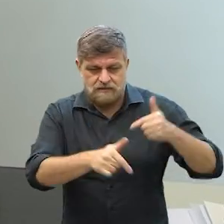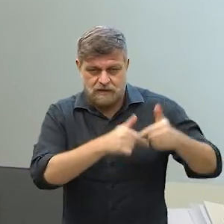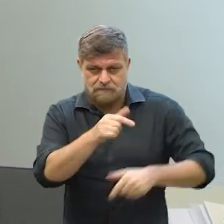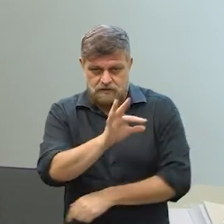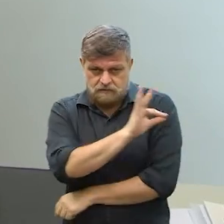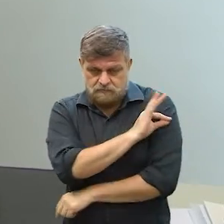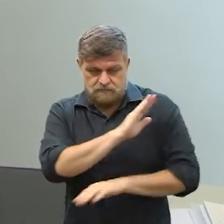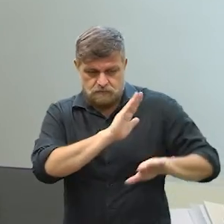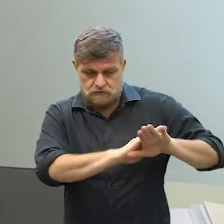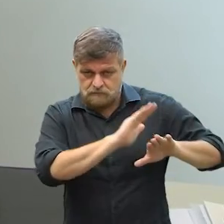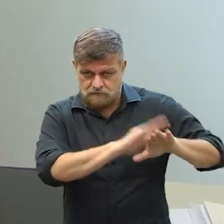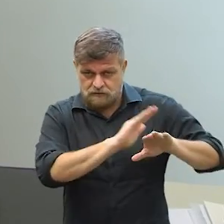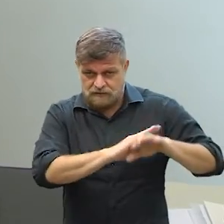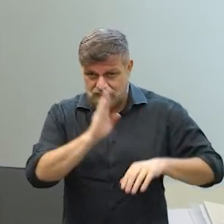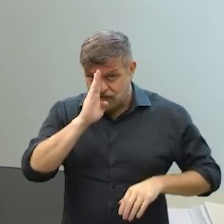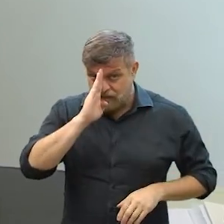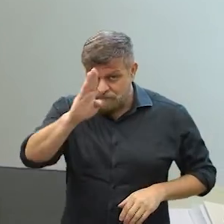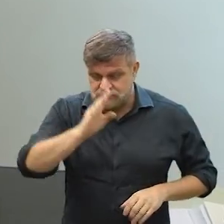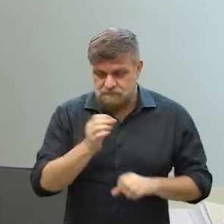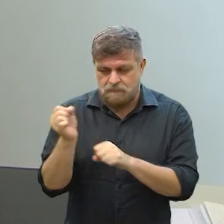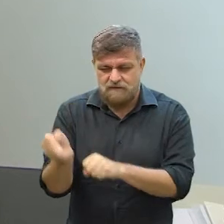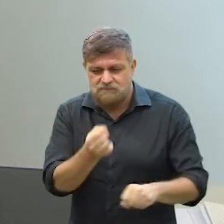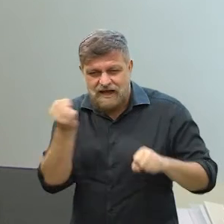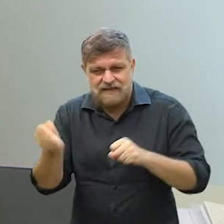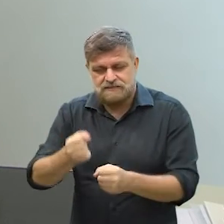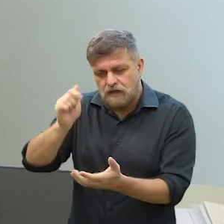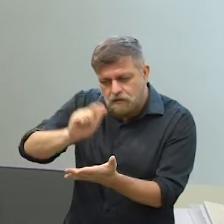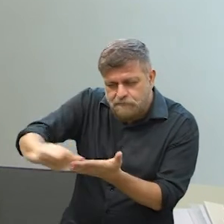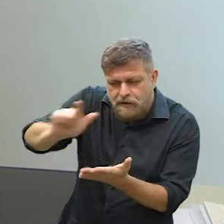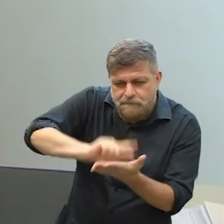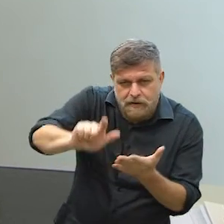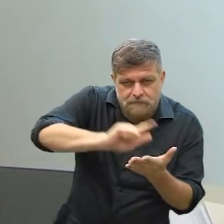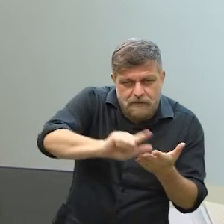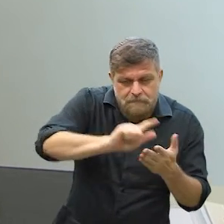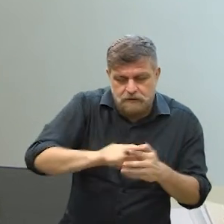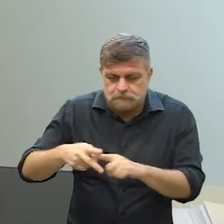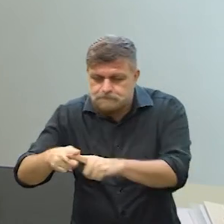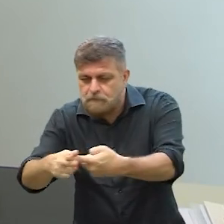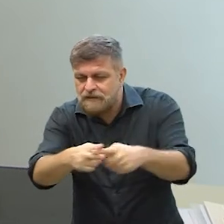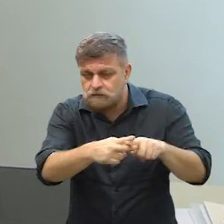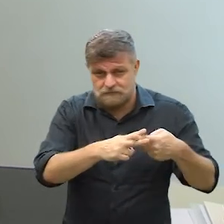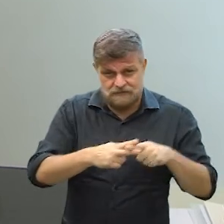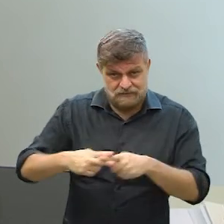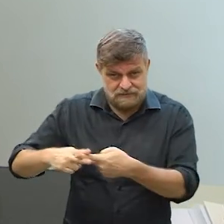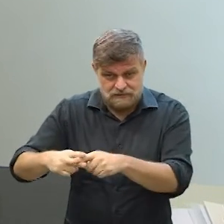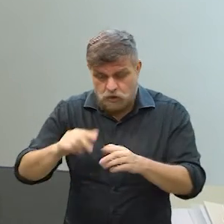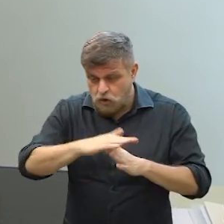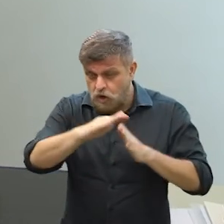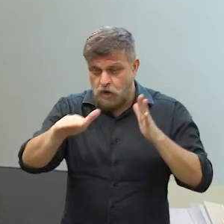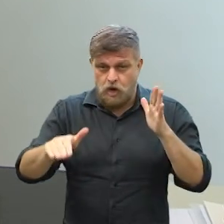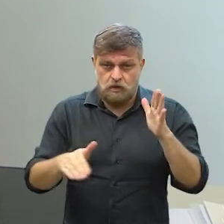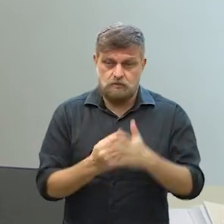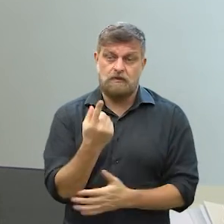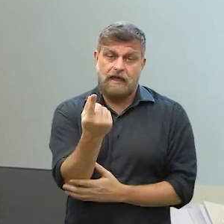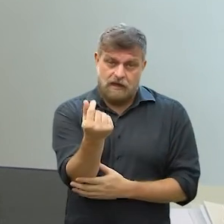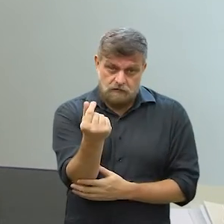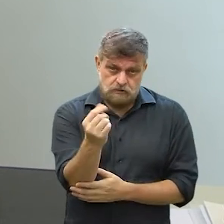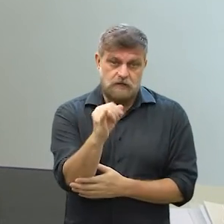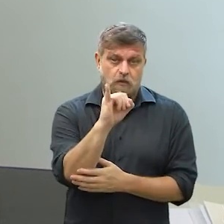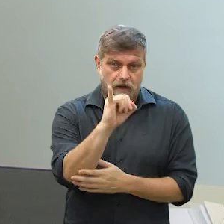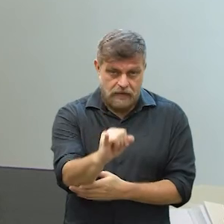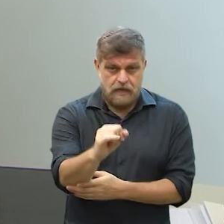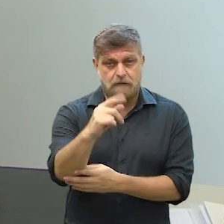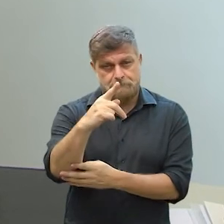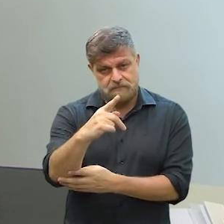todos os serviços que a prefeito e principalmente serviço de limpeza varrição manutenção da cidade inteira é